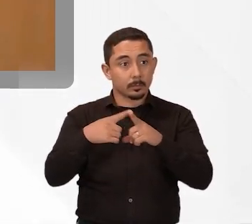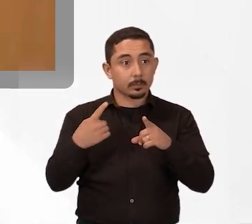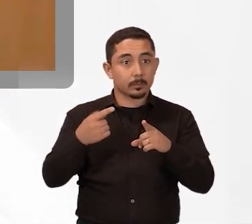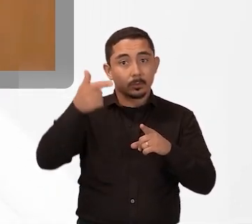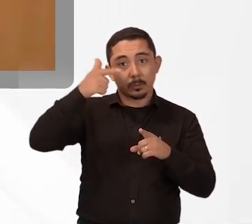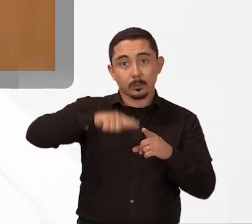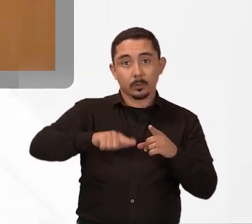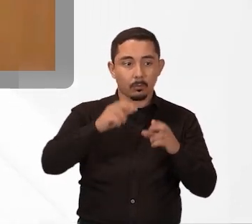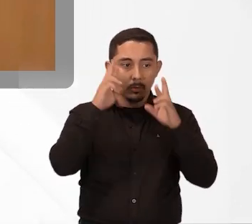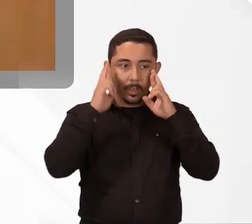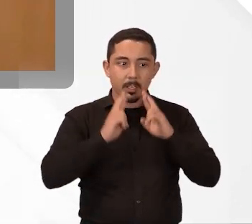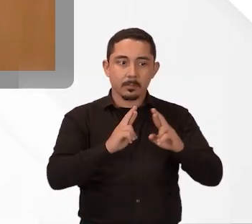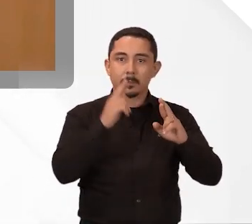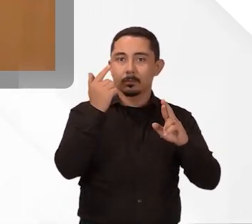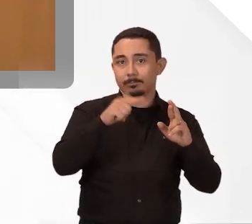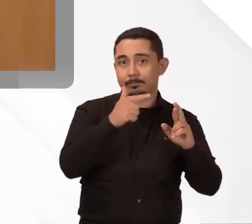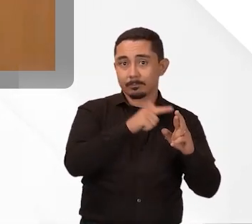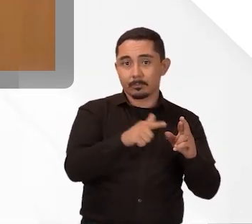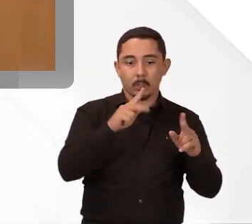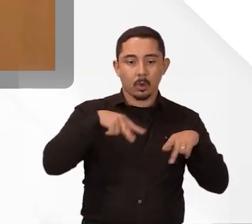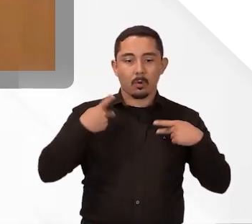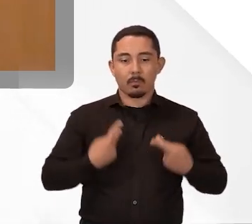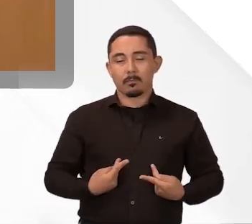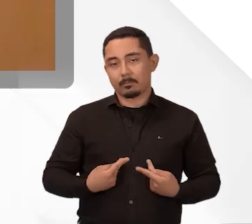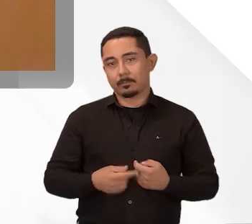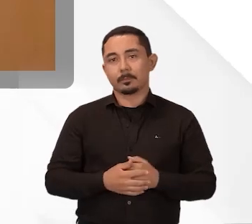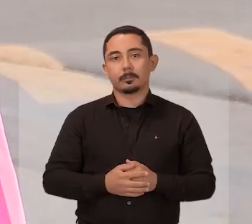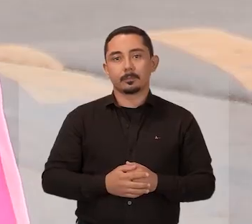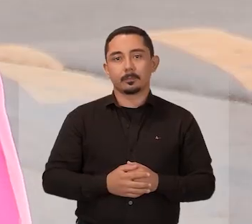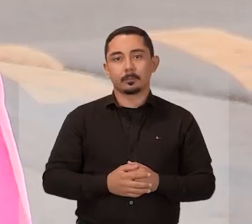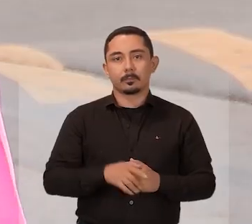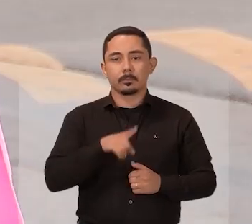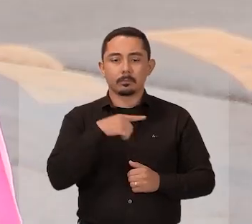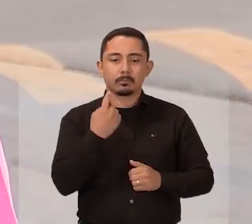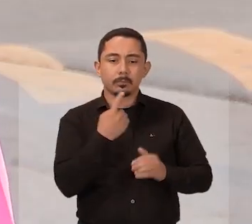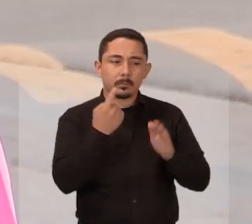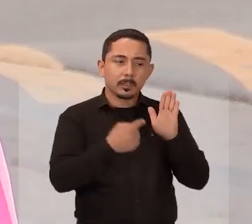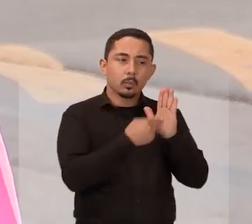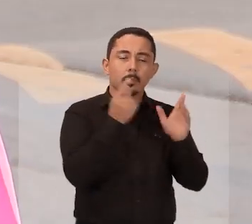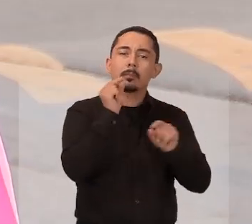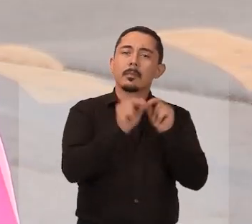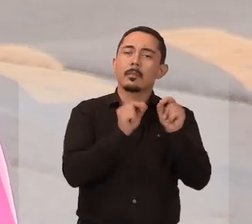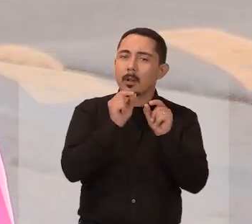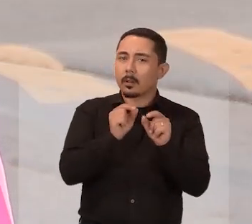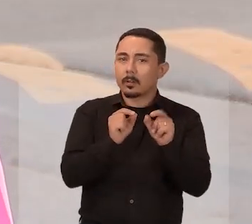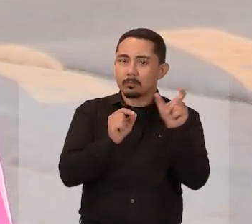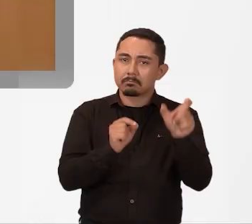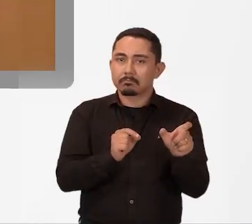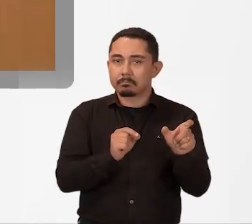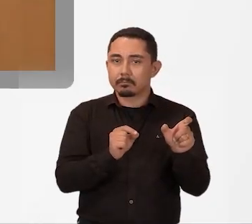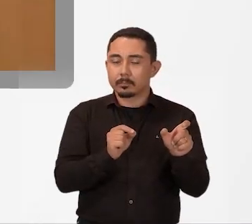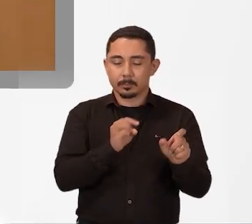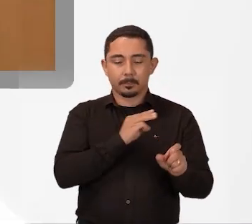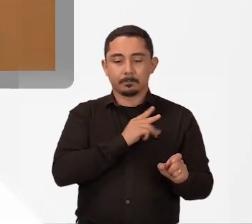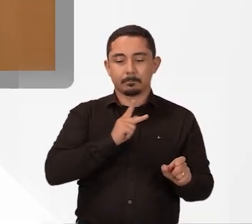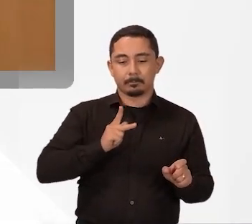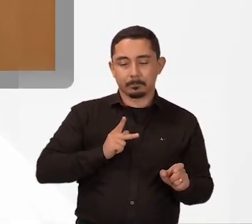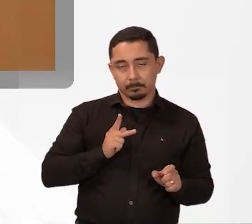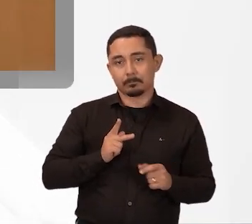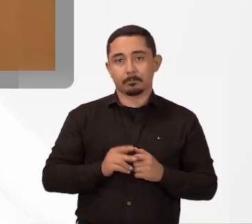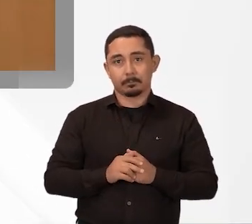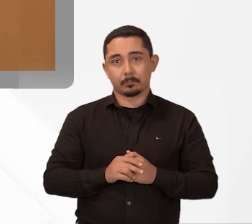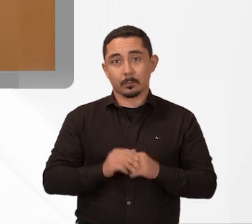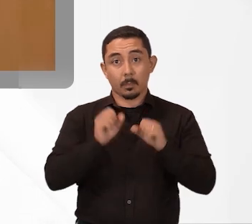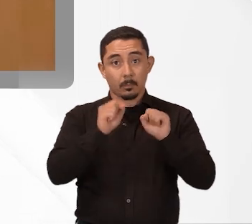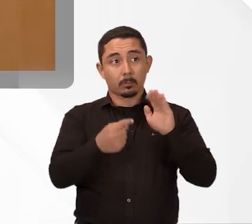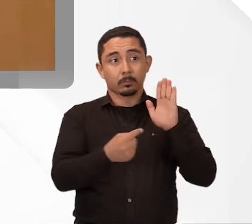pelo aviltamento, pelo desrespeito ali à condição humana. Para quem podemos denunciar o tráfico de pessoas? Para o Ministério